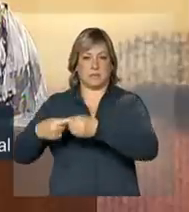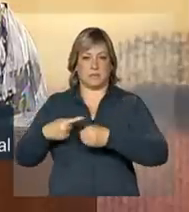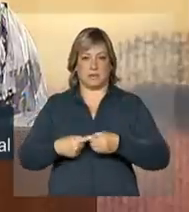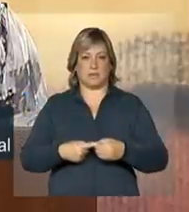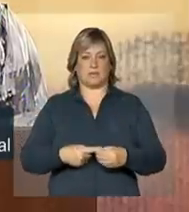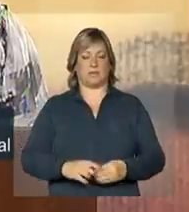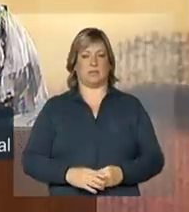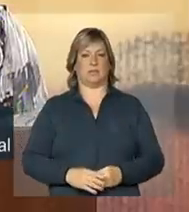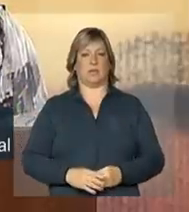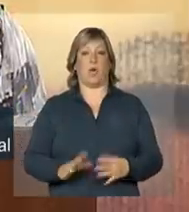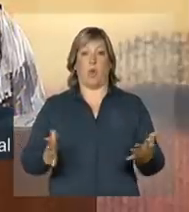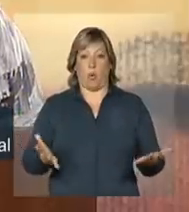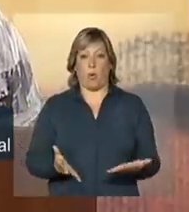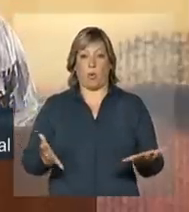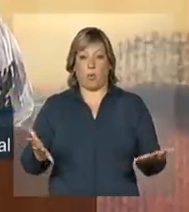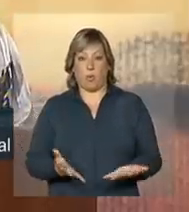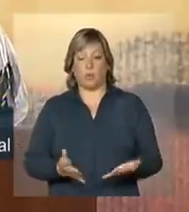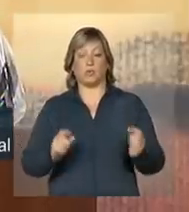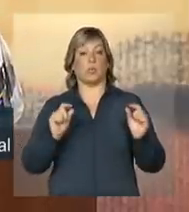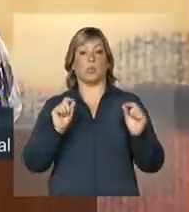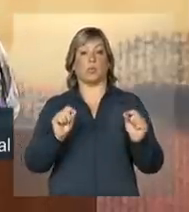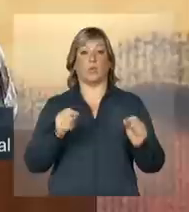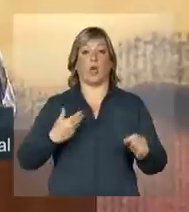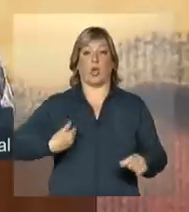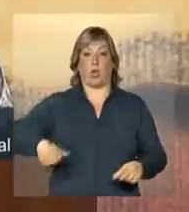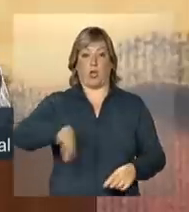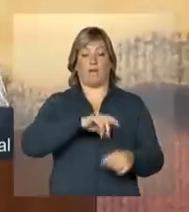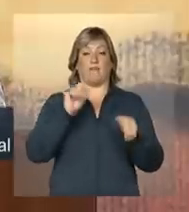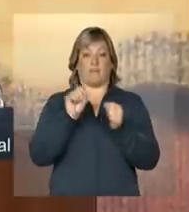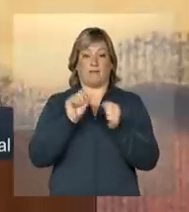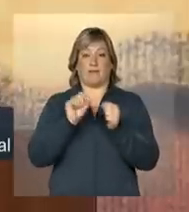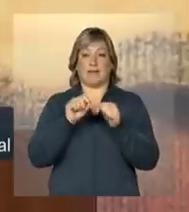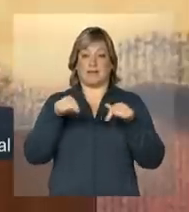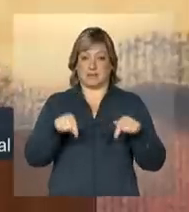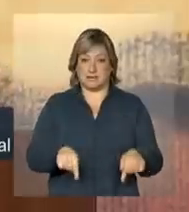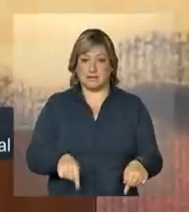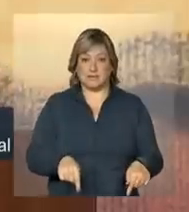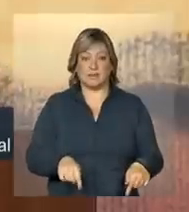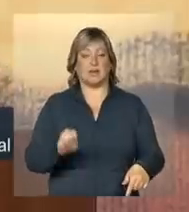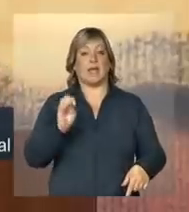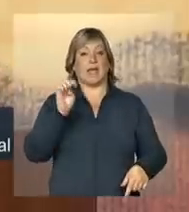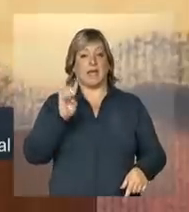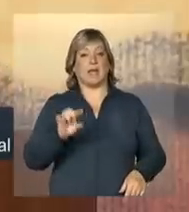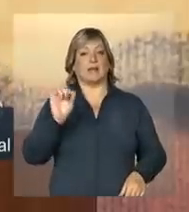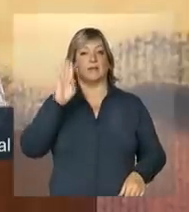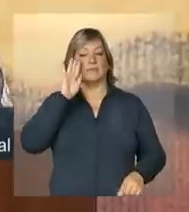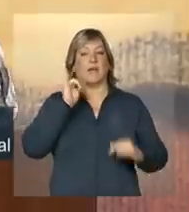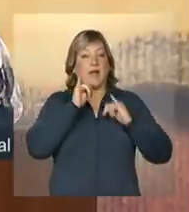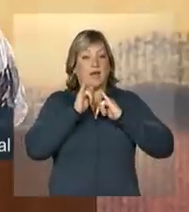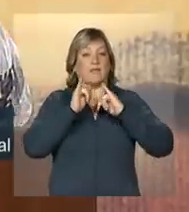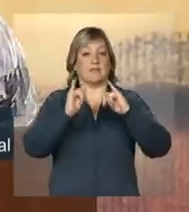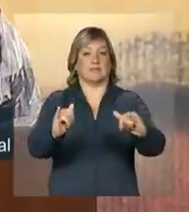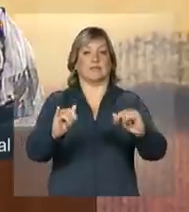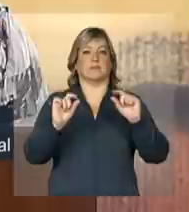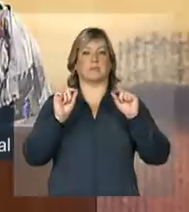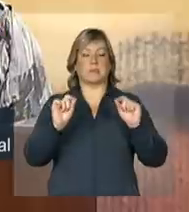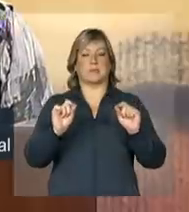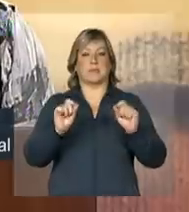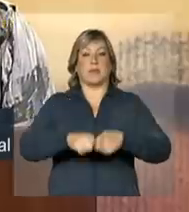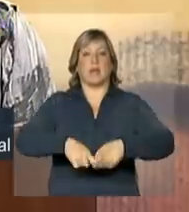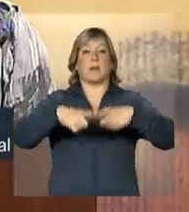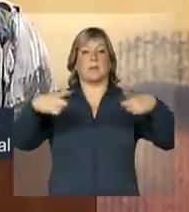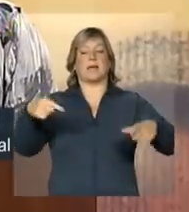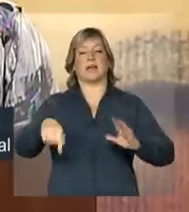municipal hoje o que nós fazemos aqui é exatamente anunciar a ampliação